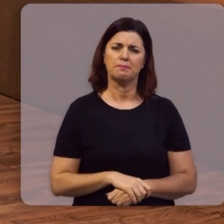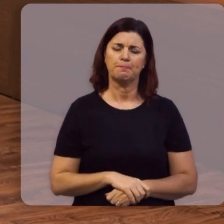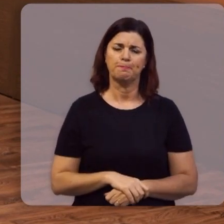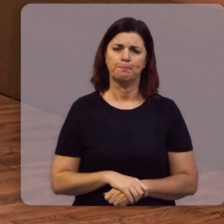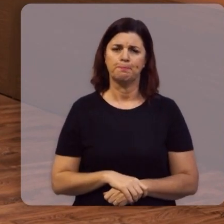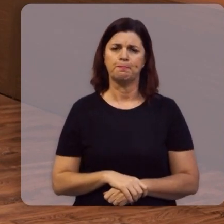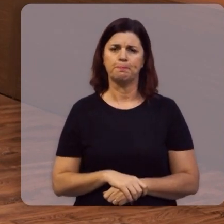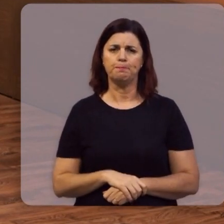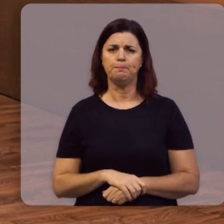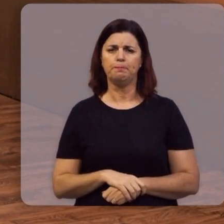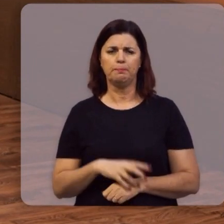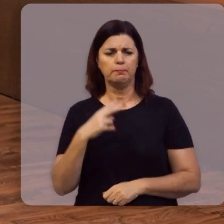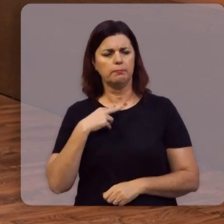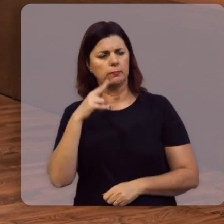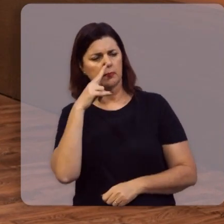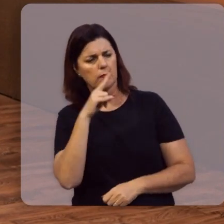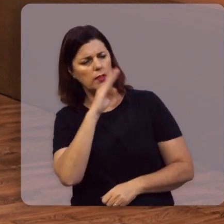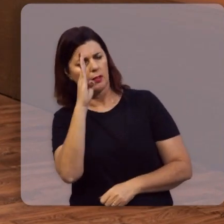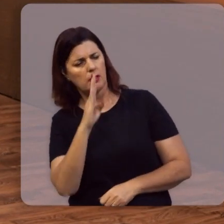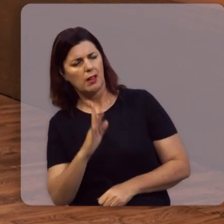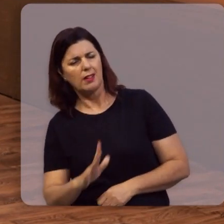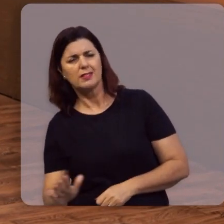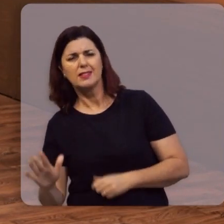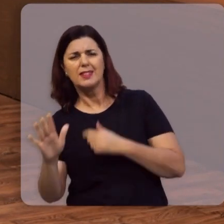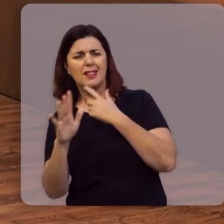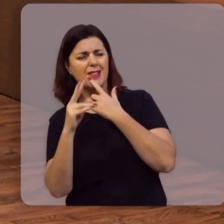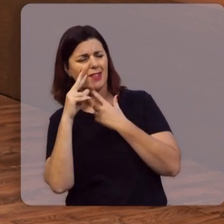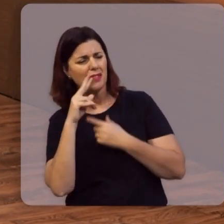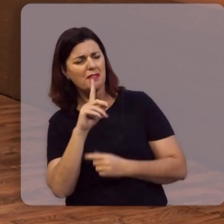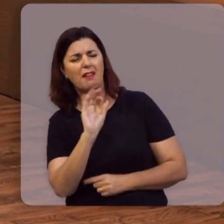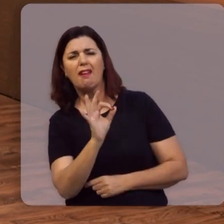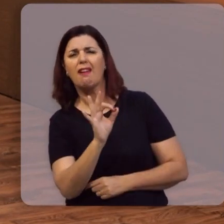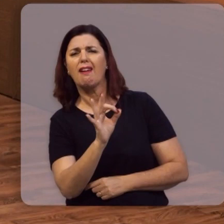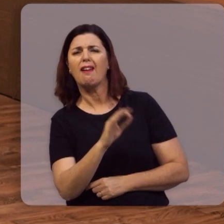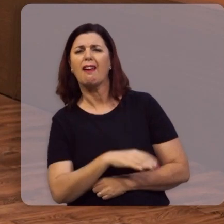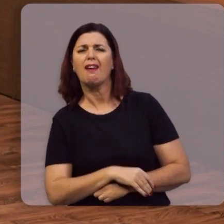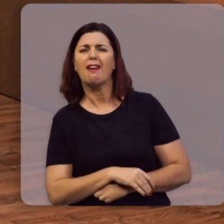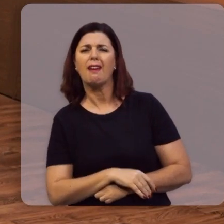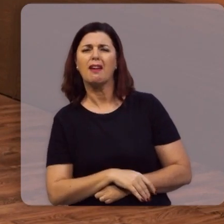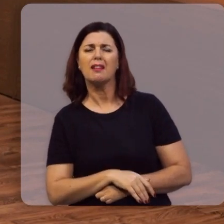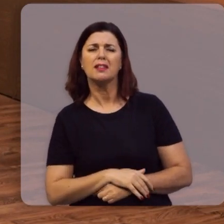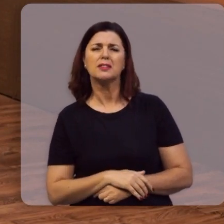doente. Você olha para o Brasil, você vê exatamente isso.